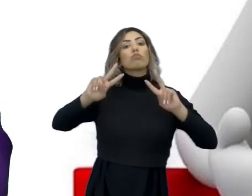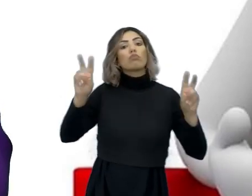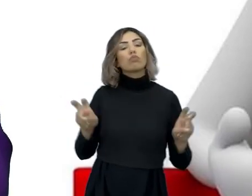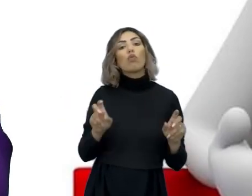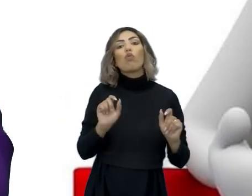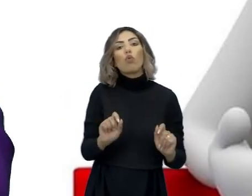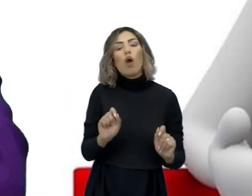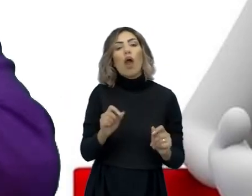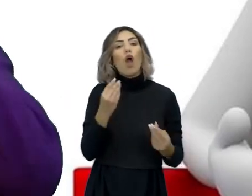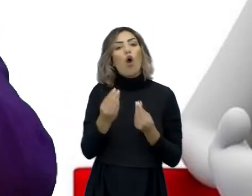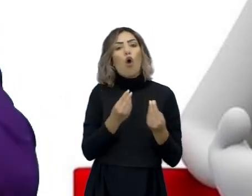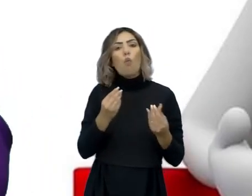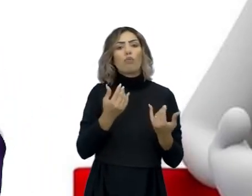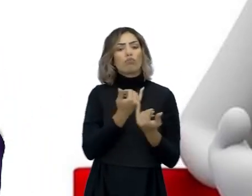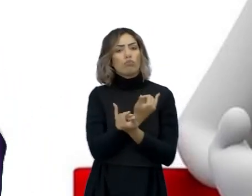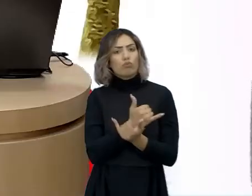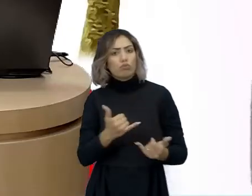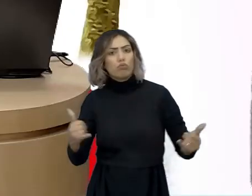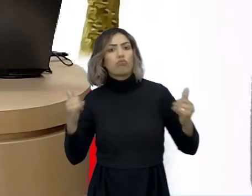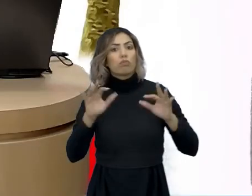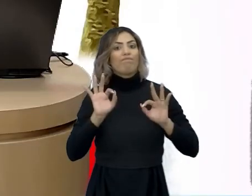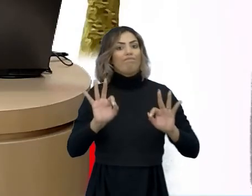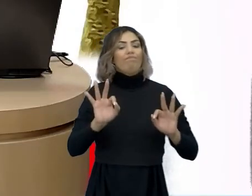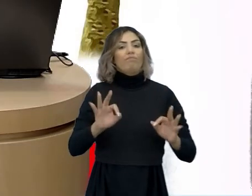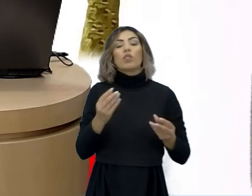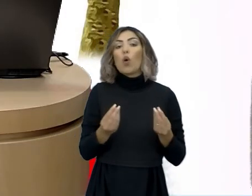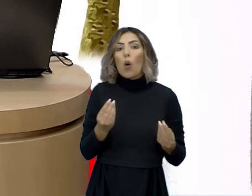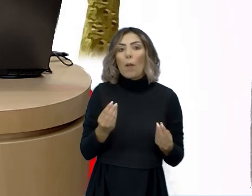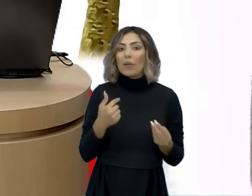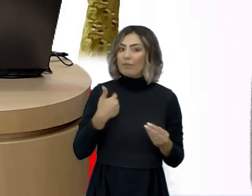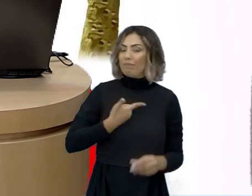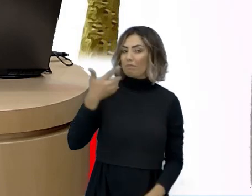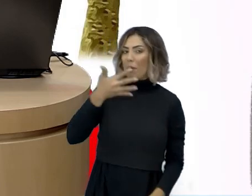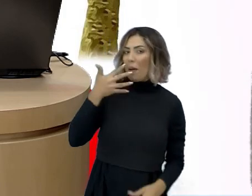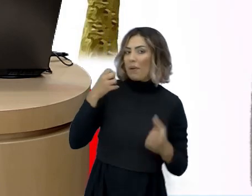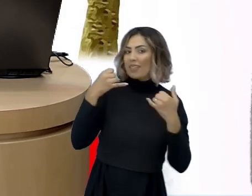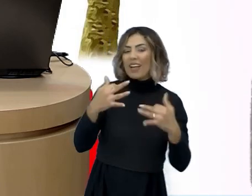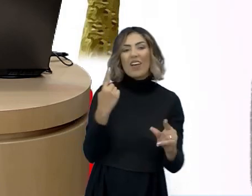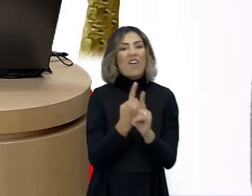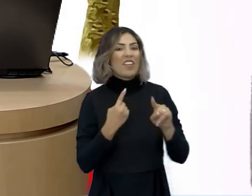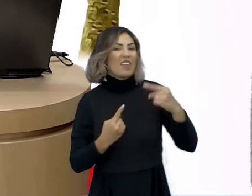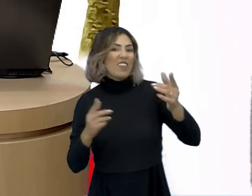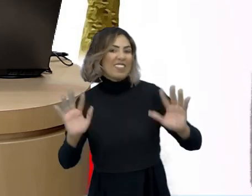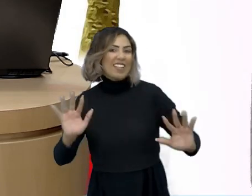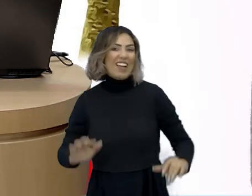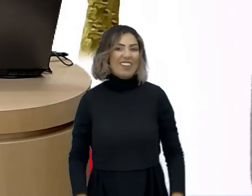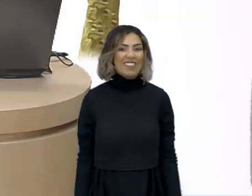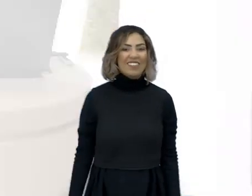eficiência energética. Nós vamos voltar a falar um pouco dessas coisas. Isso mesmo. Então tá bom, até uma próxima. Tchau.